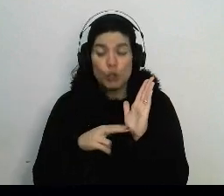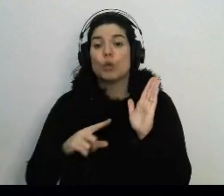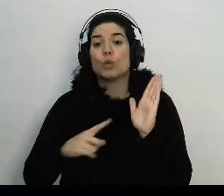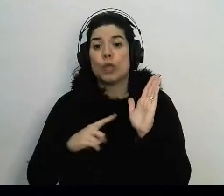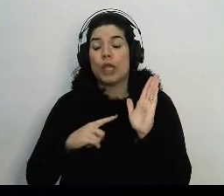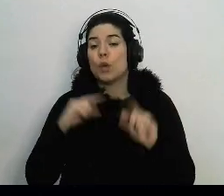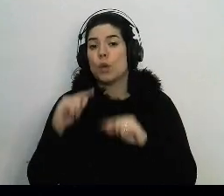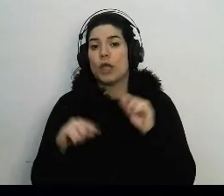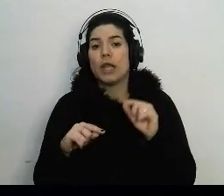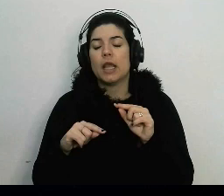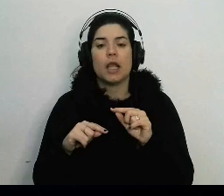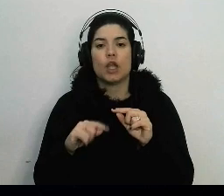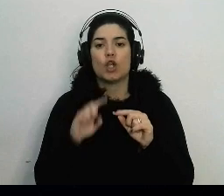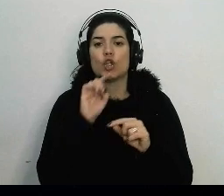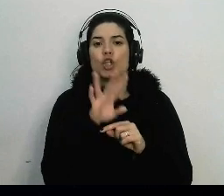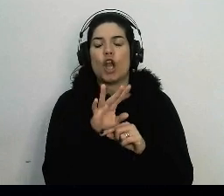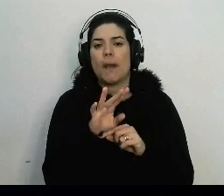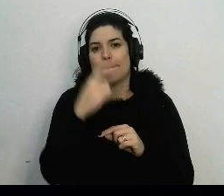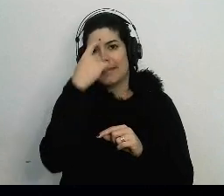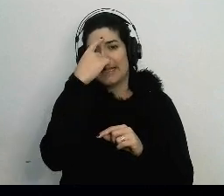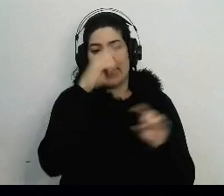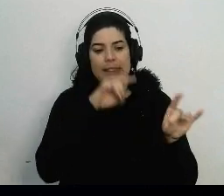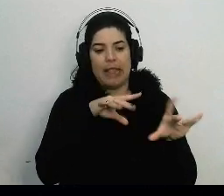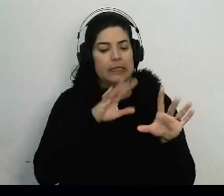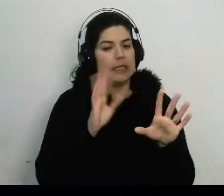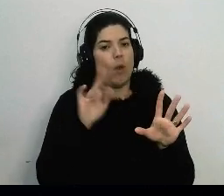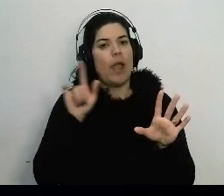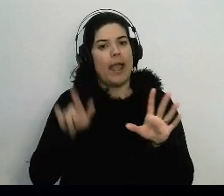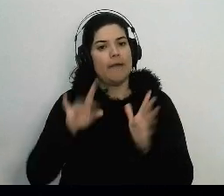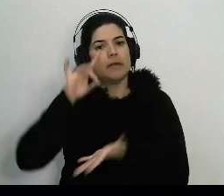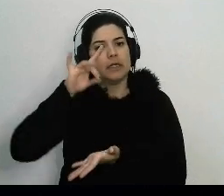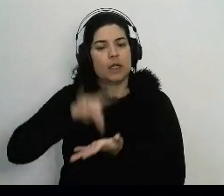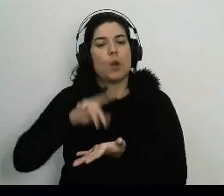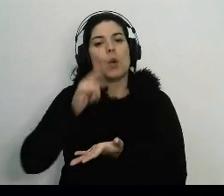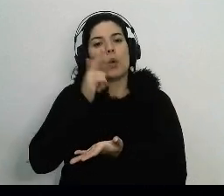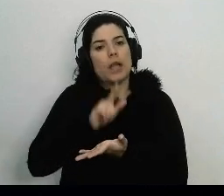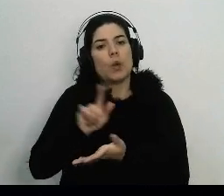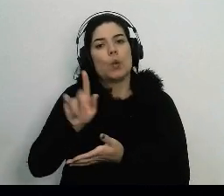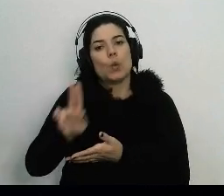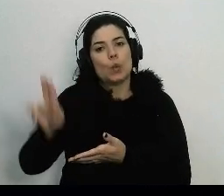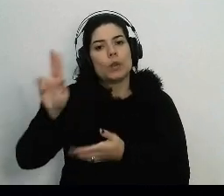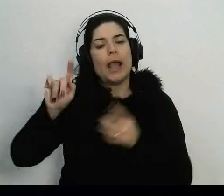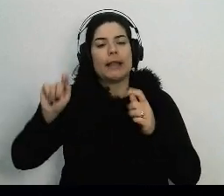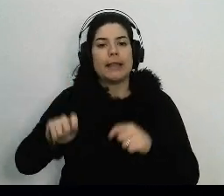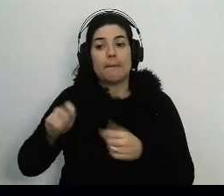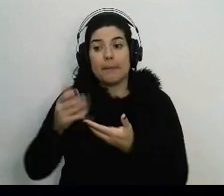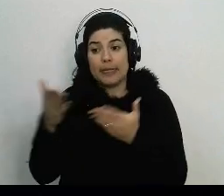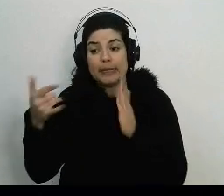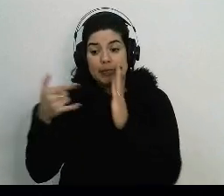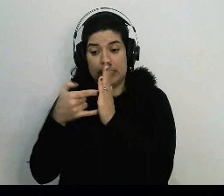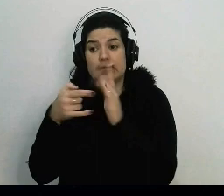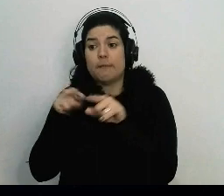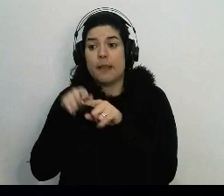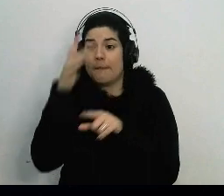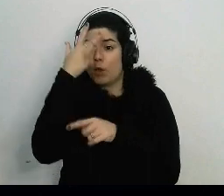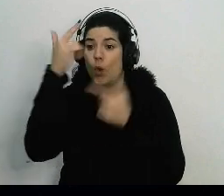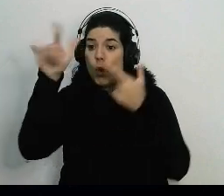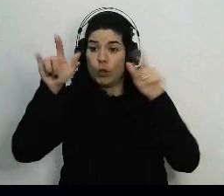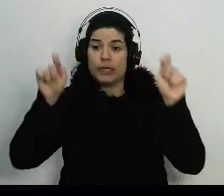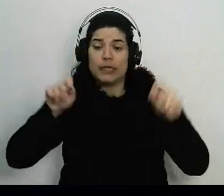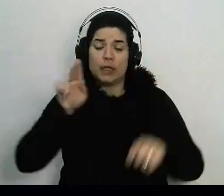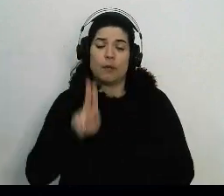deixa de ser uma questão só técnica e ele passa a ser realmente um relatório útil, não só para os devs, mas para outras pessoas também.